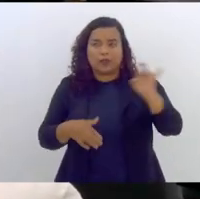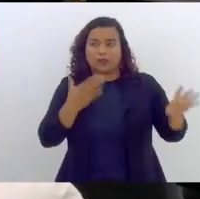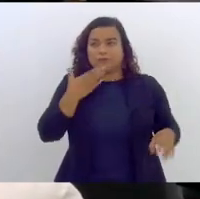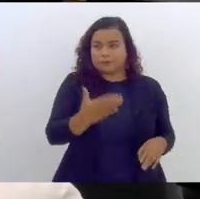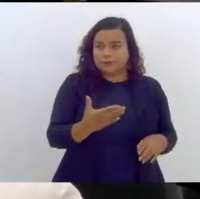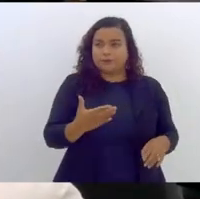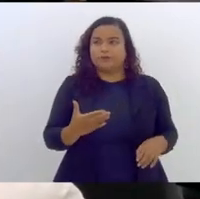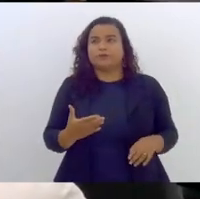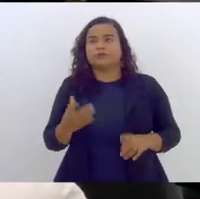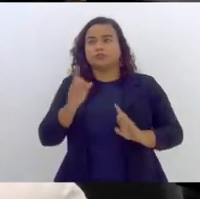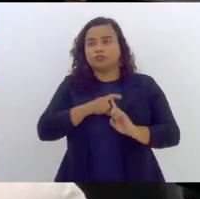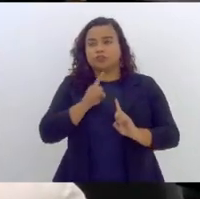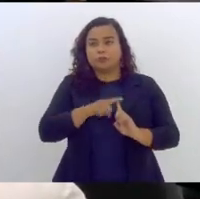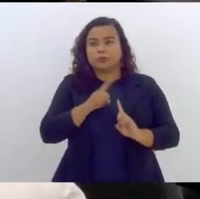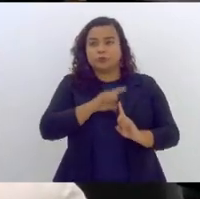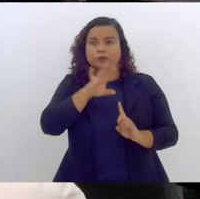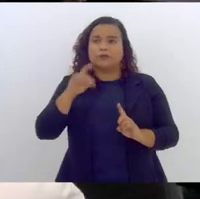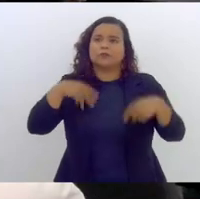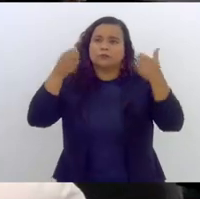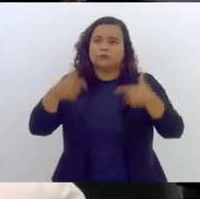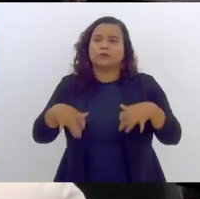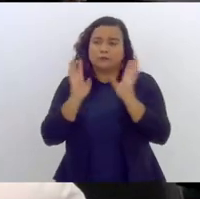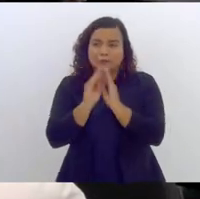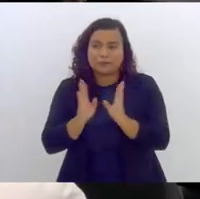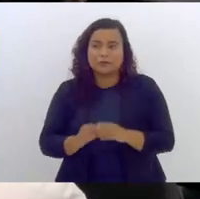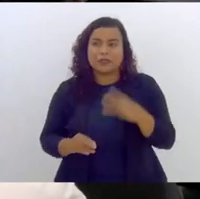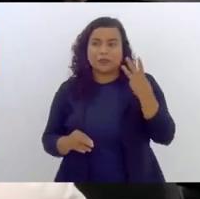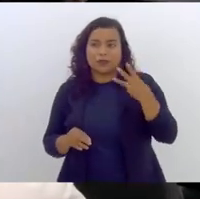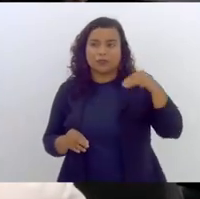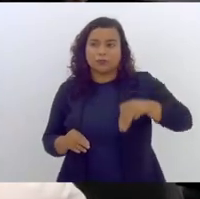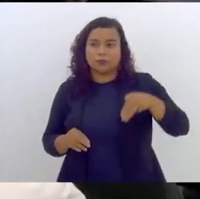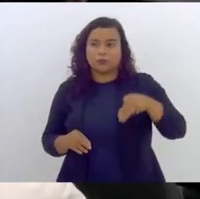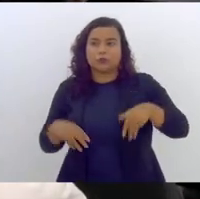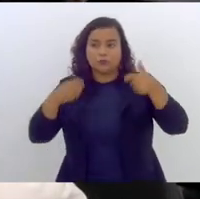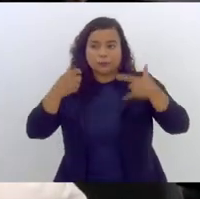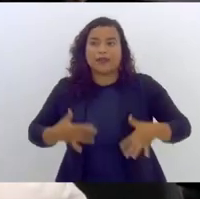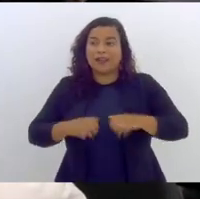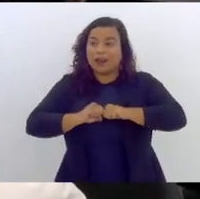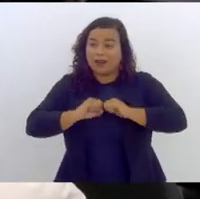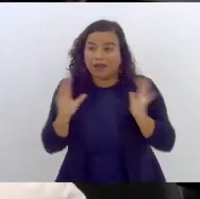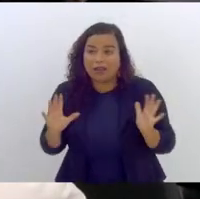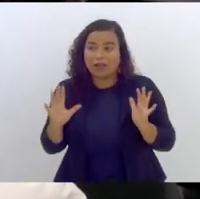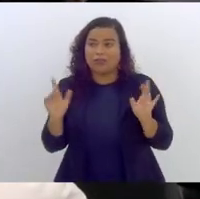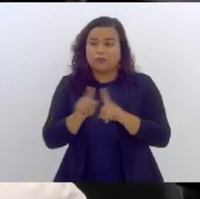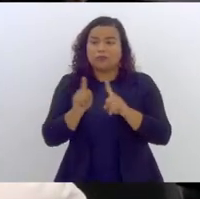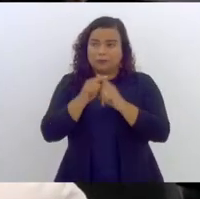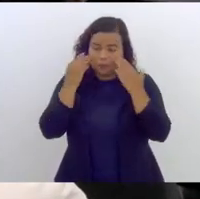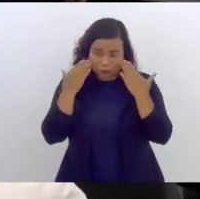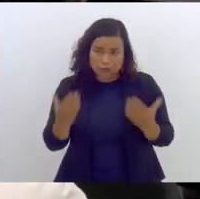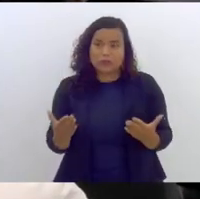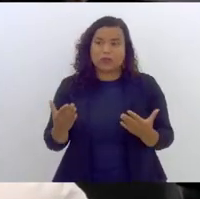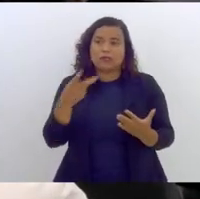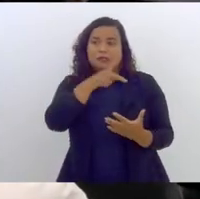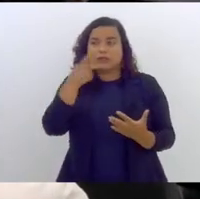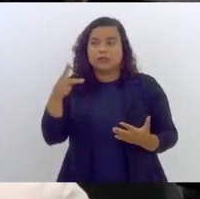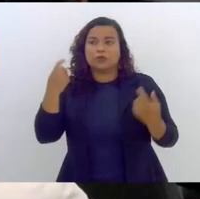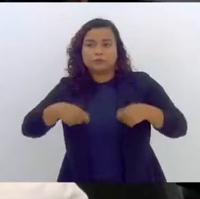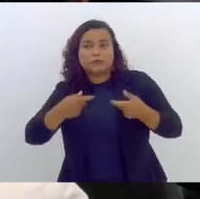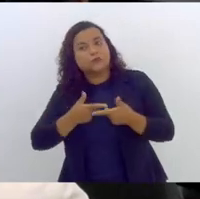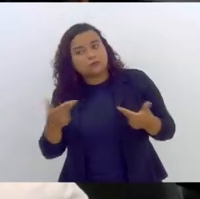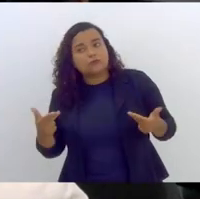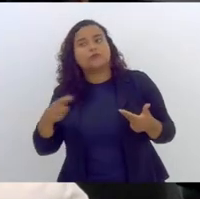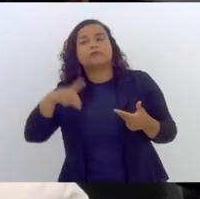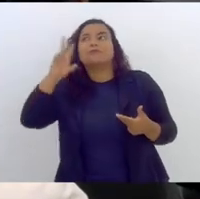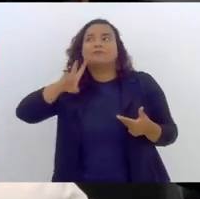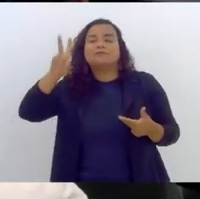aqui e que possa falar brevemente aqui por três minutos para esclarecer e deixar claro aqui para todos refrescar